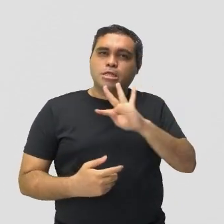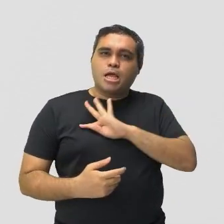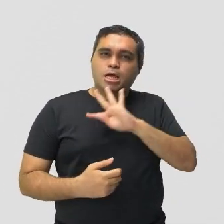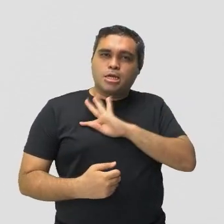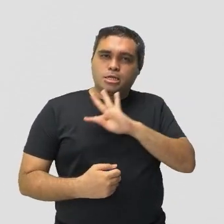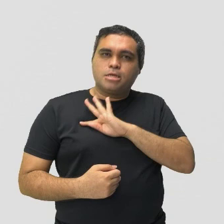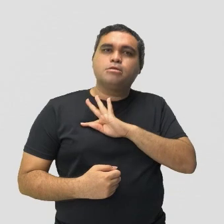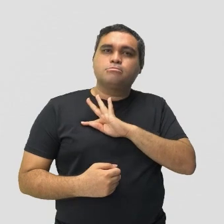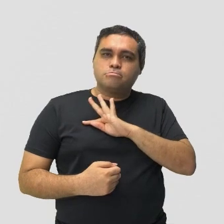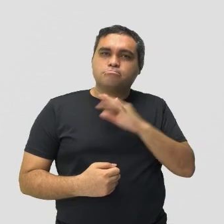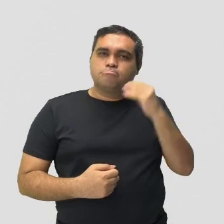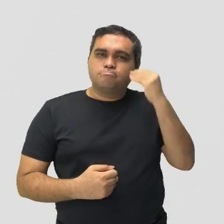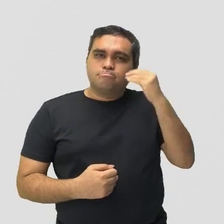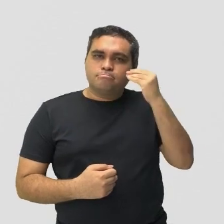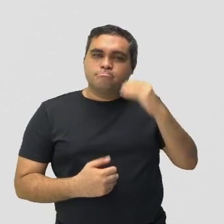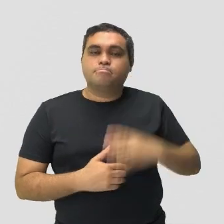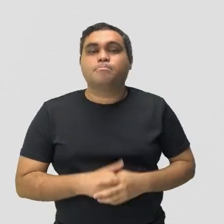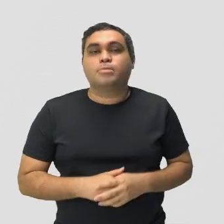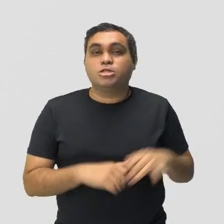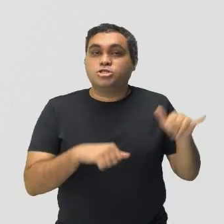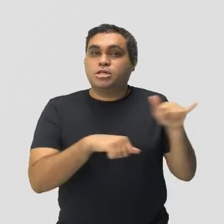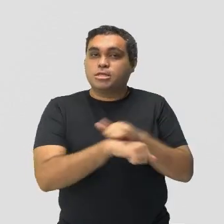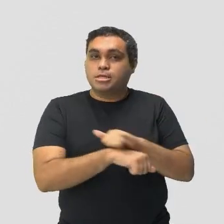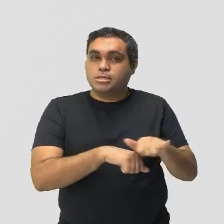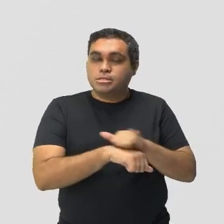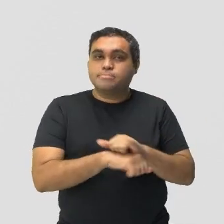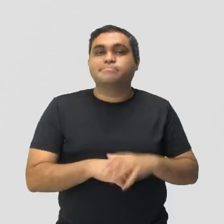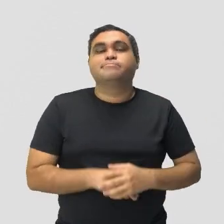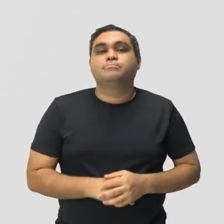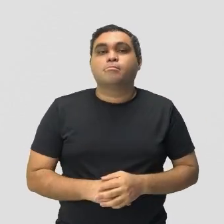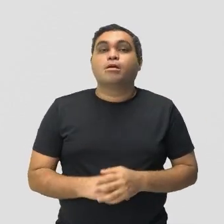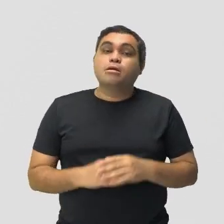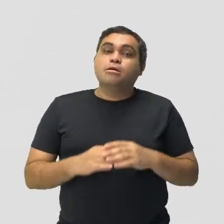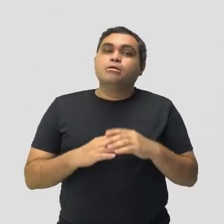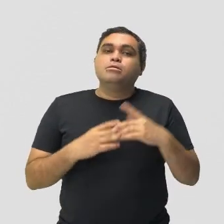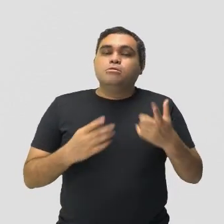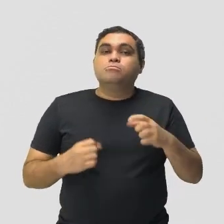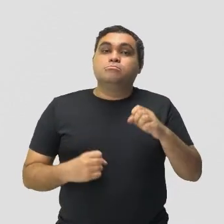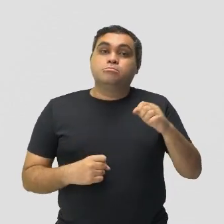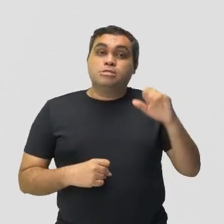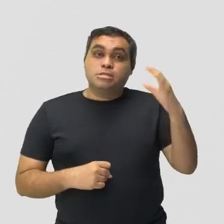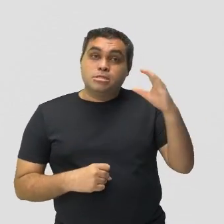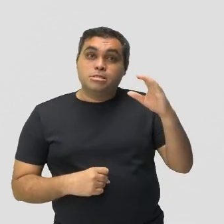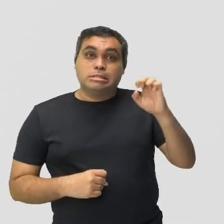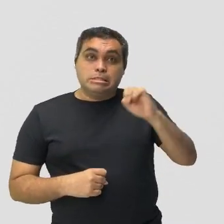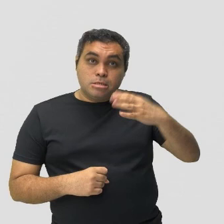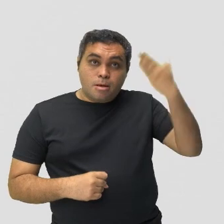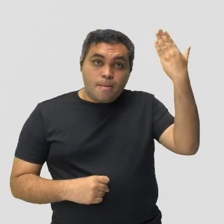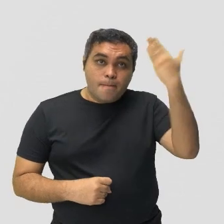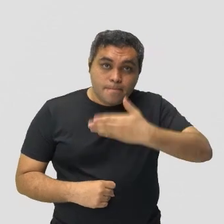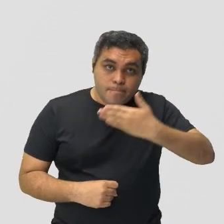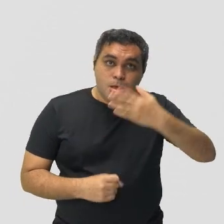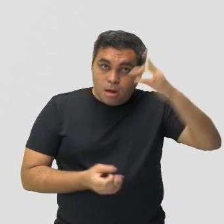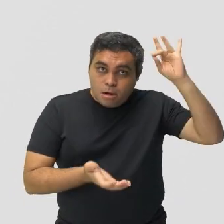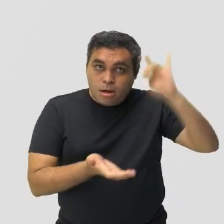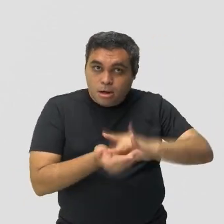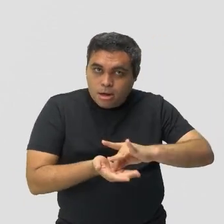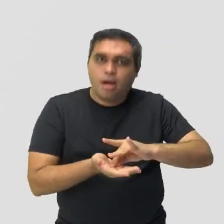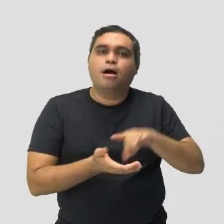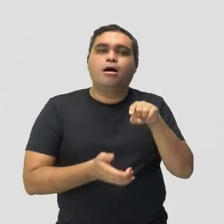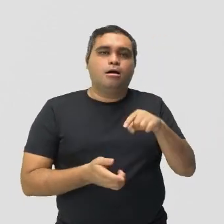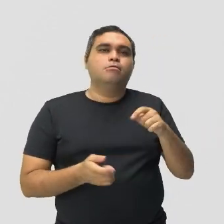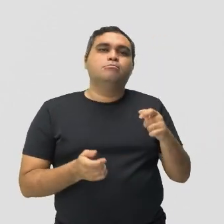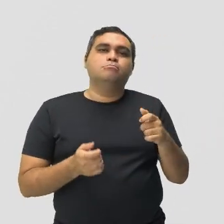experimentação. Então, para a ciência, só é válido aquilo que eu posso provar, que eu posso comprovar, que eu posso